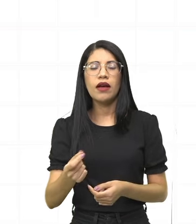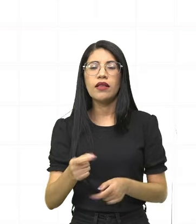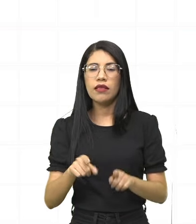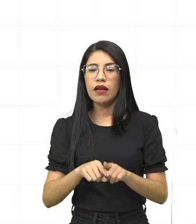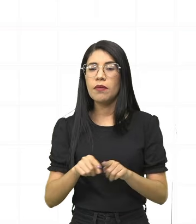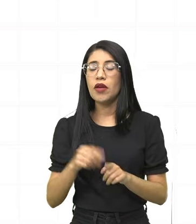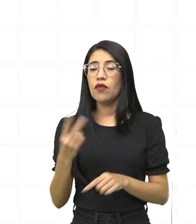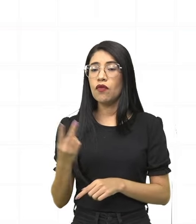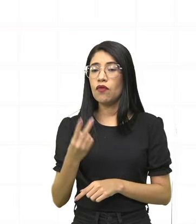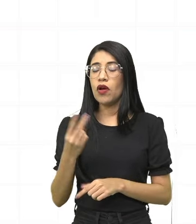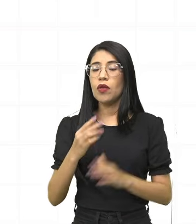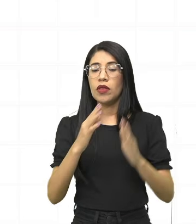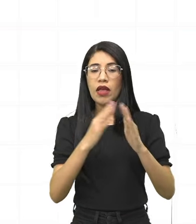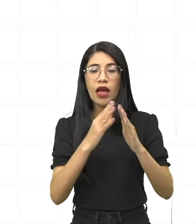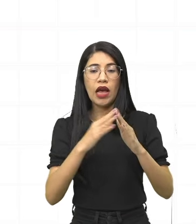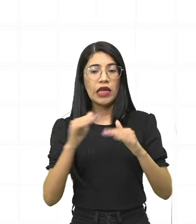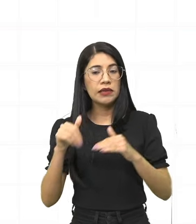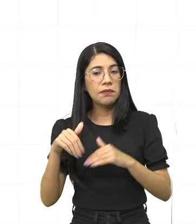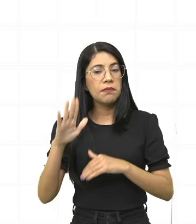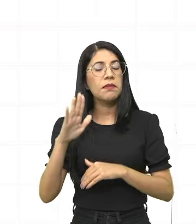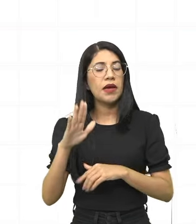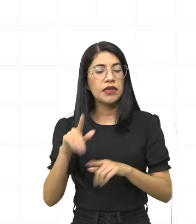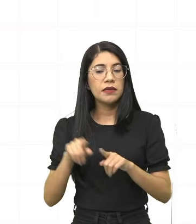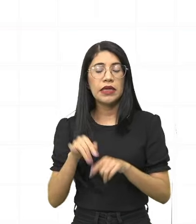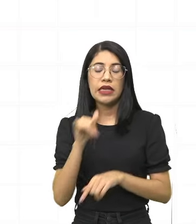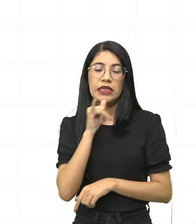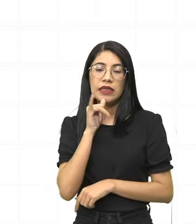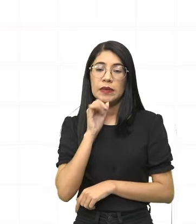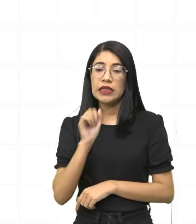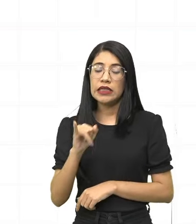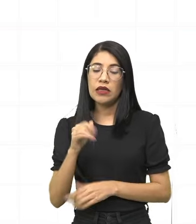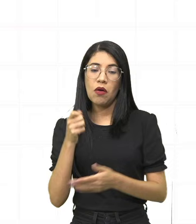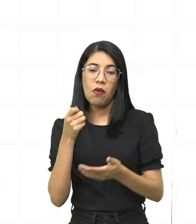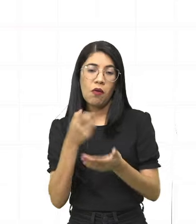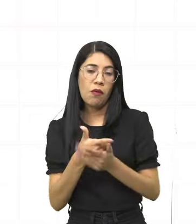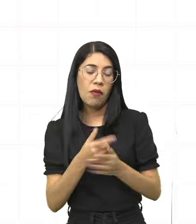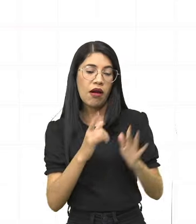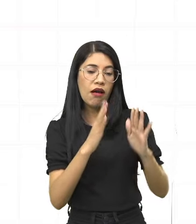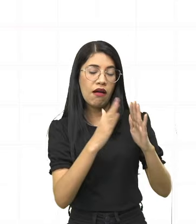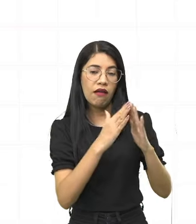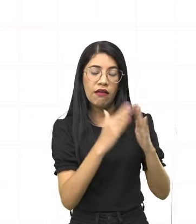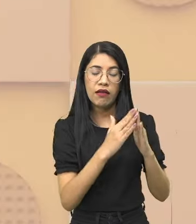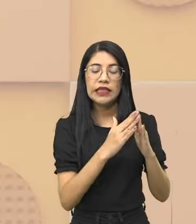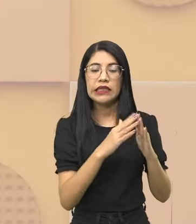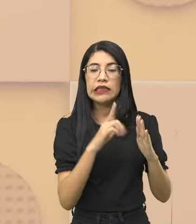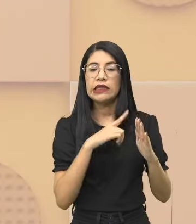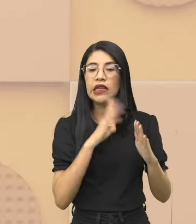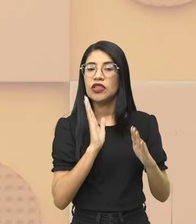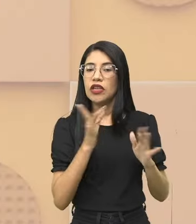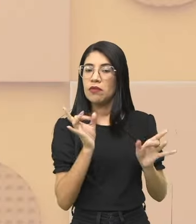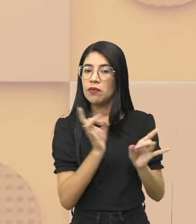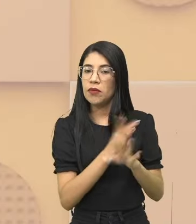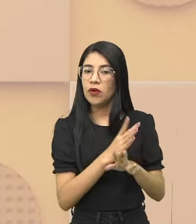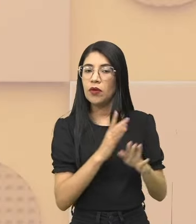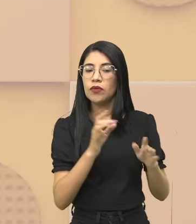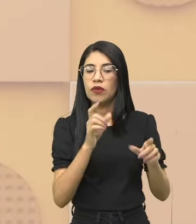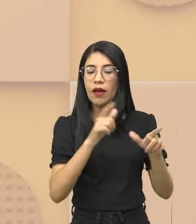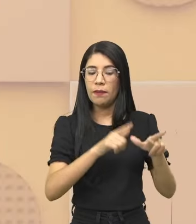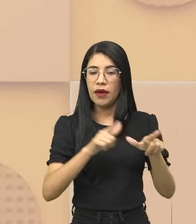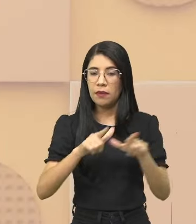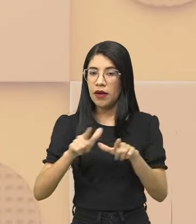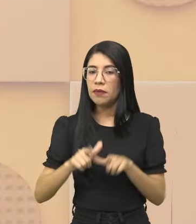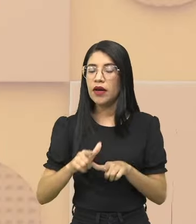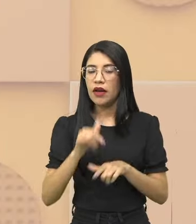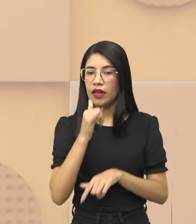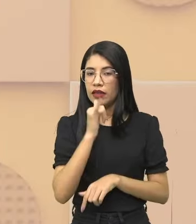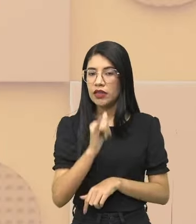Ela valoriza o imóvel também. Se você vai, por exemplo, comprar um imóvel que tem esse tipo de fonte de